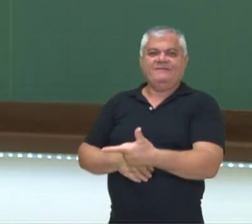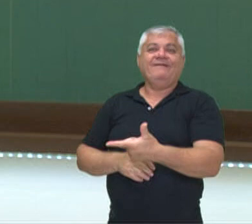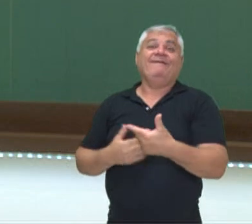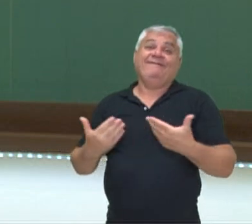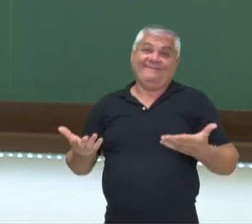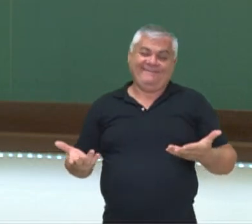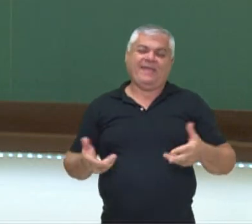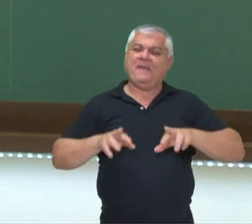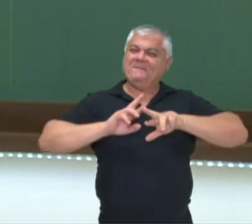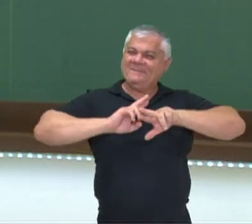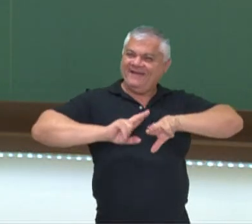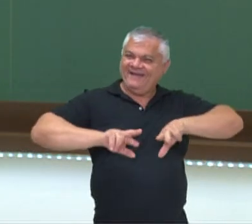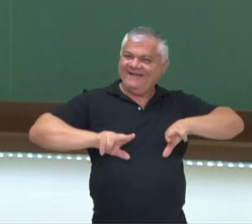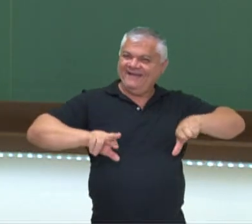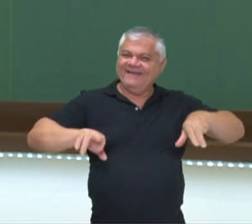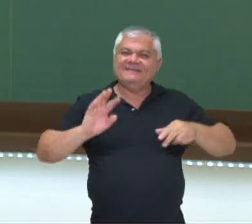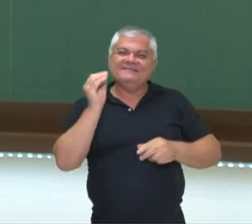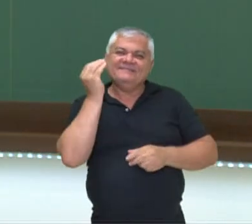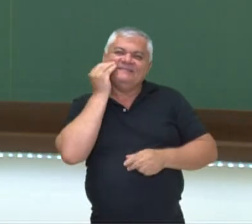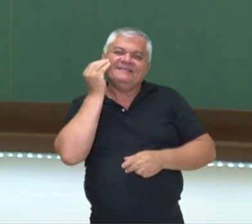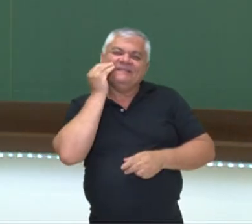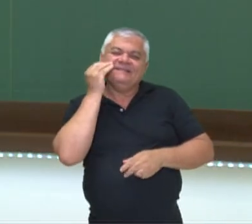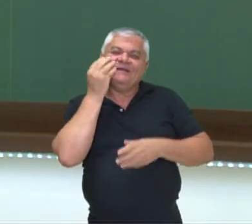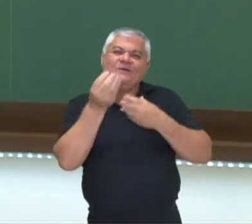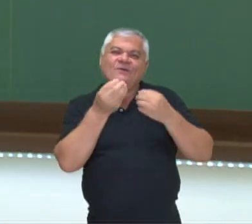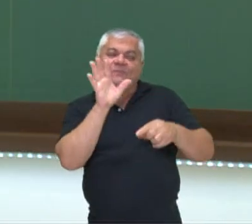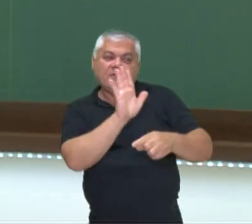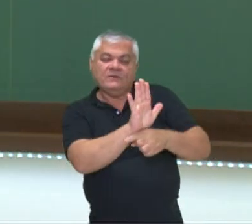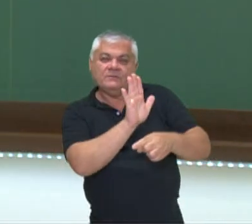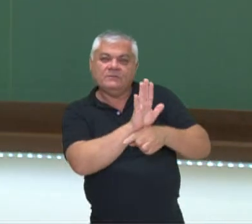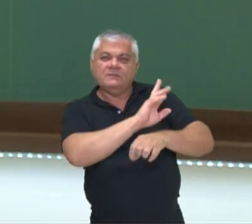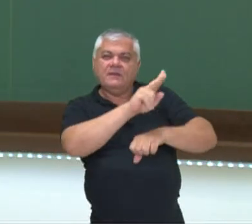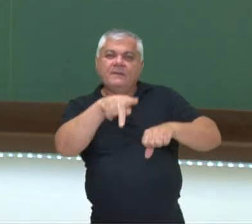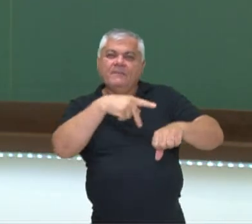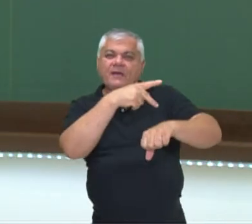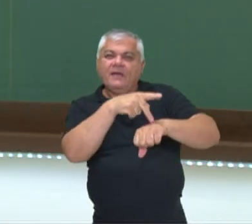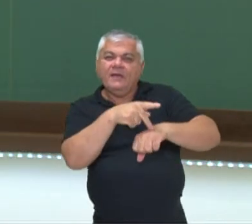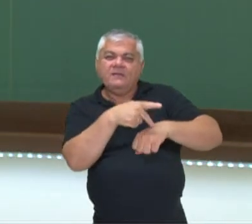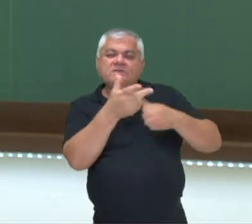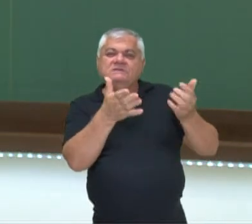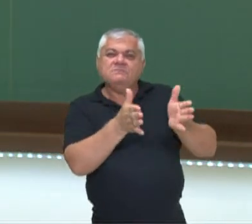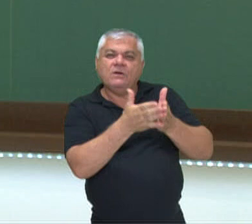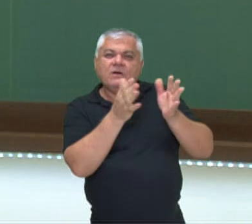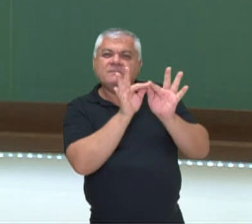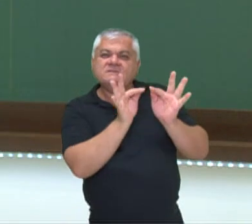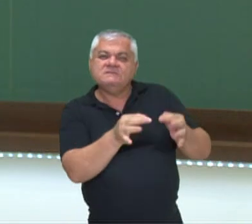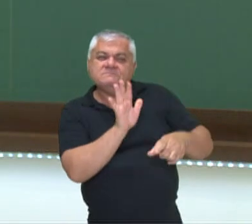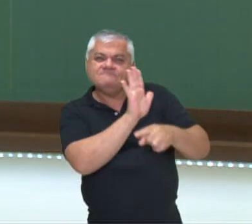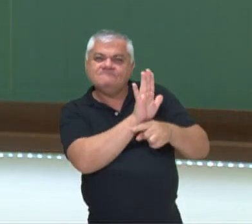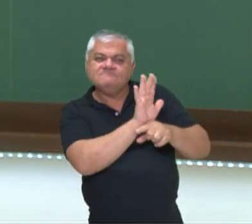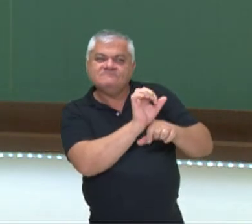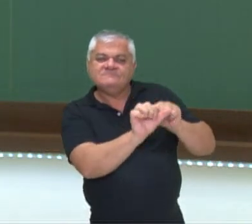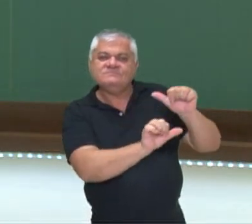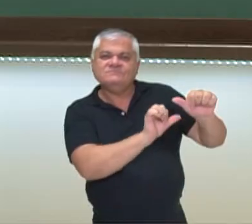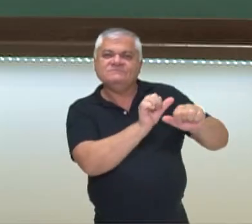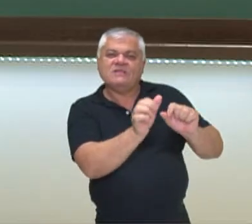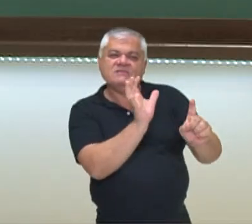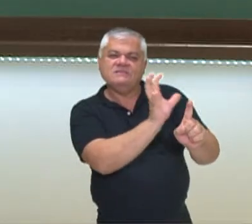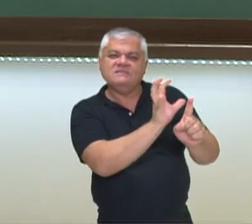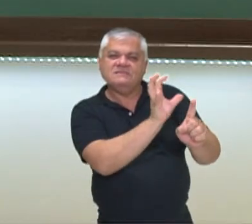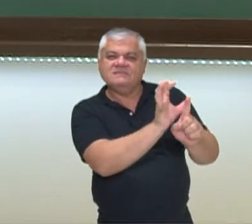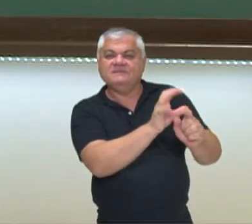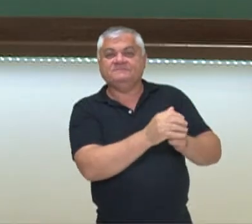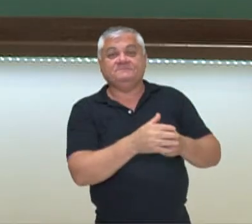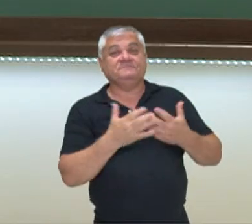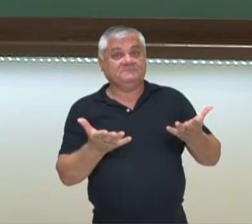muitas mesmo, tentativas de auxiliar países na conjectura de modificação. Isso é